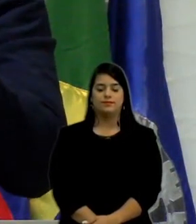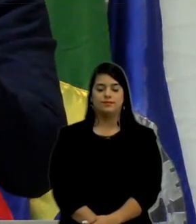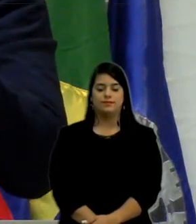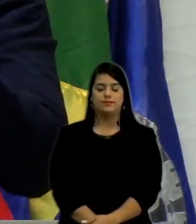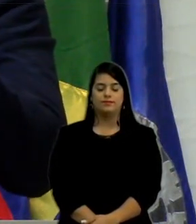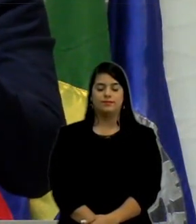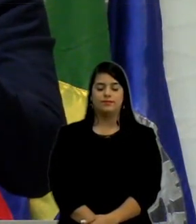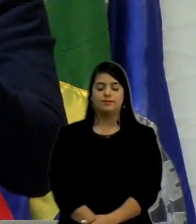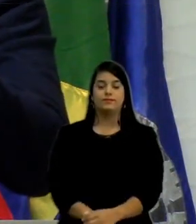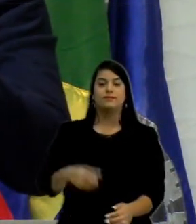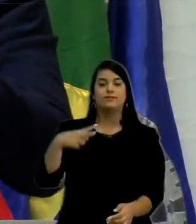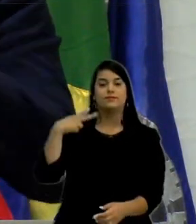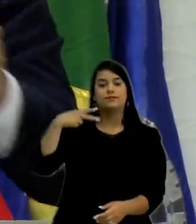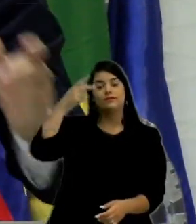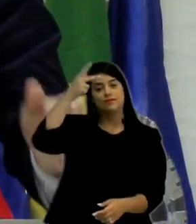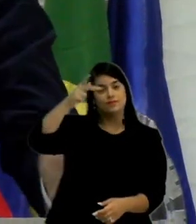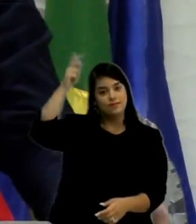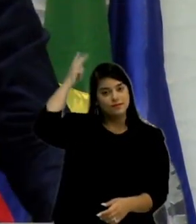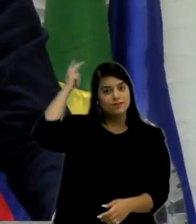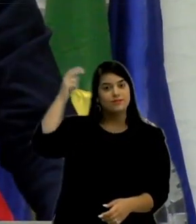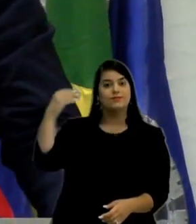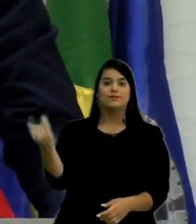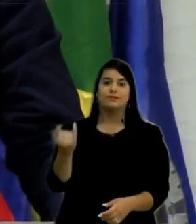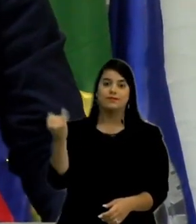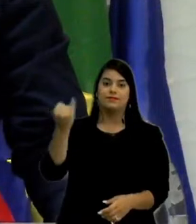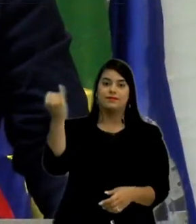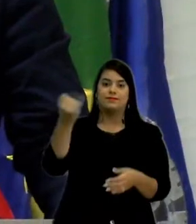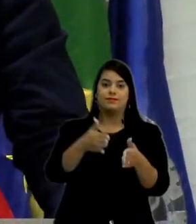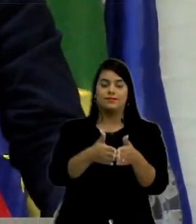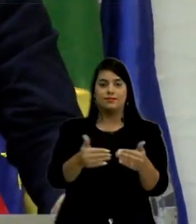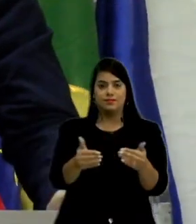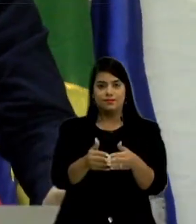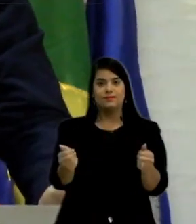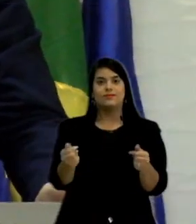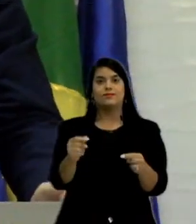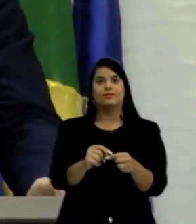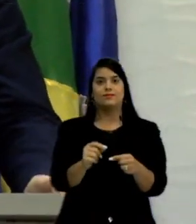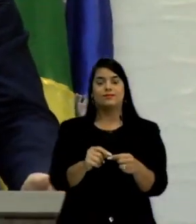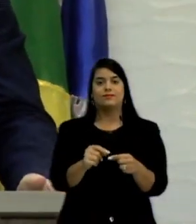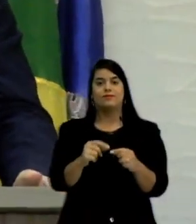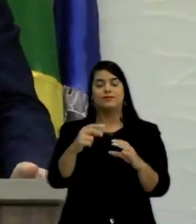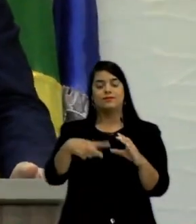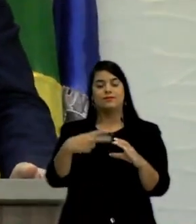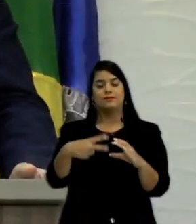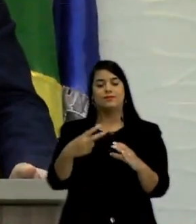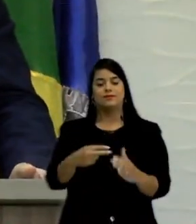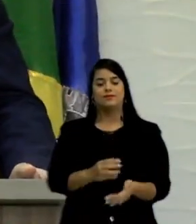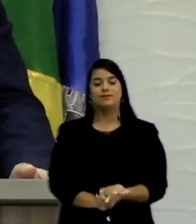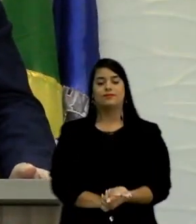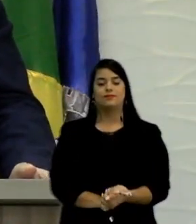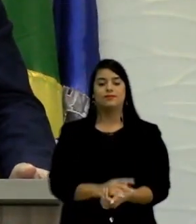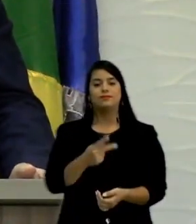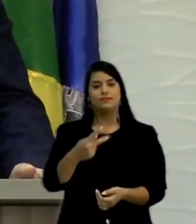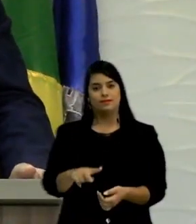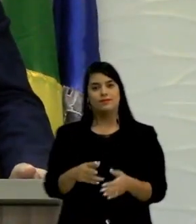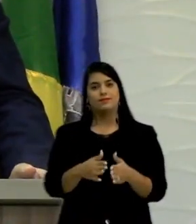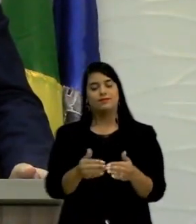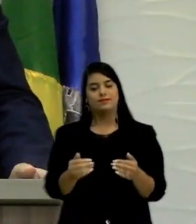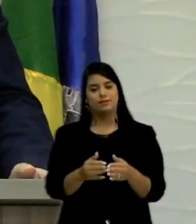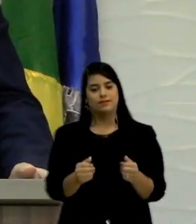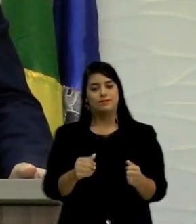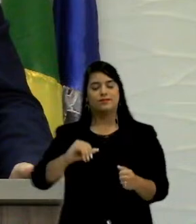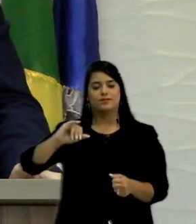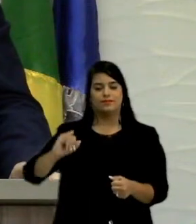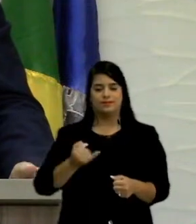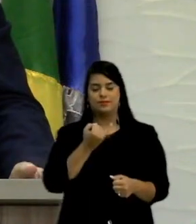Vereador Pachequinho, mais uma importante reivindicação que é feita por esta Casa Legislativa. Através do seu requerimento, a gente tem a